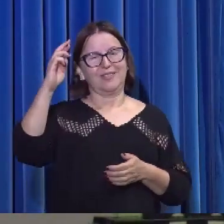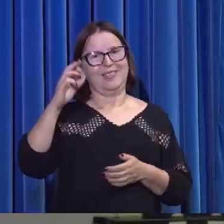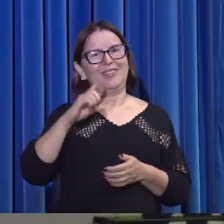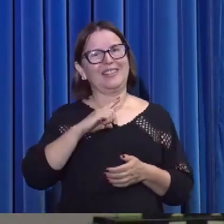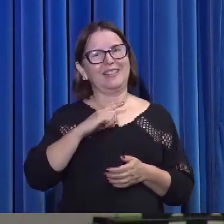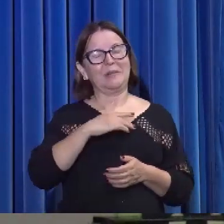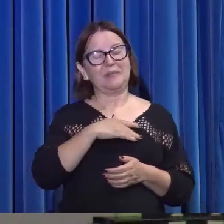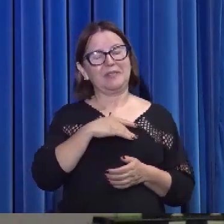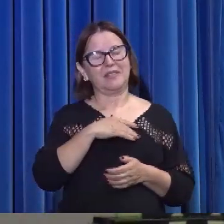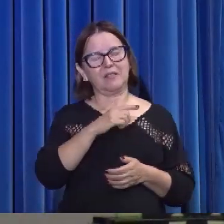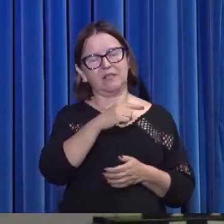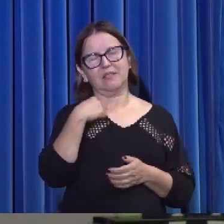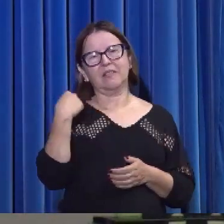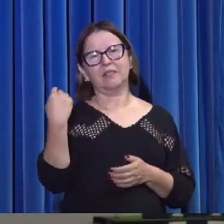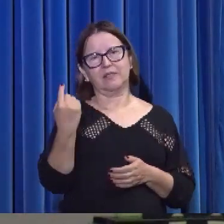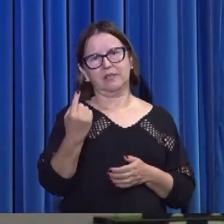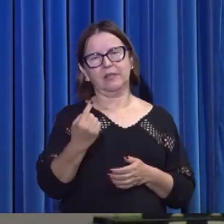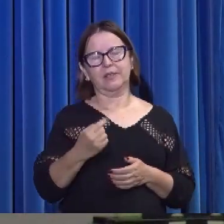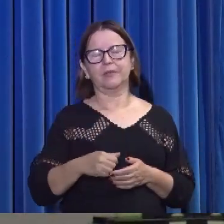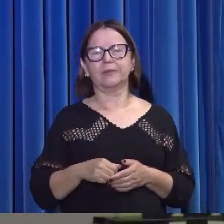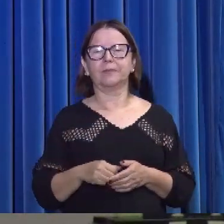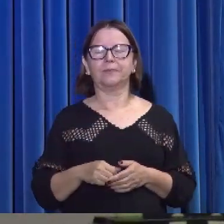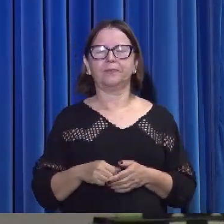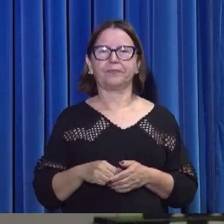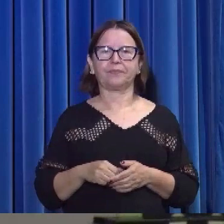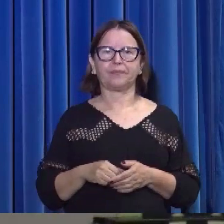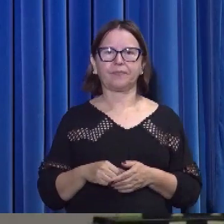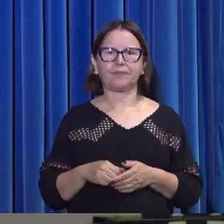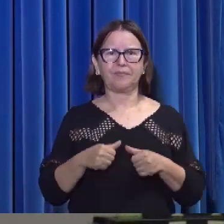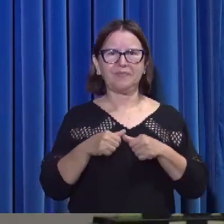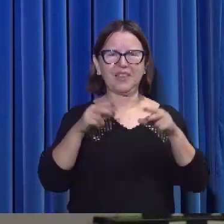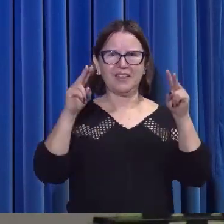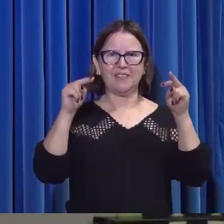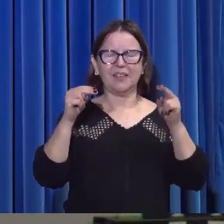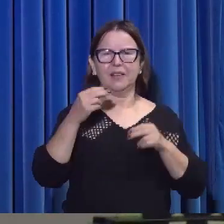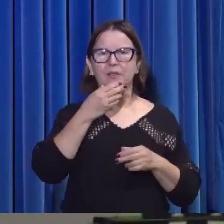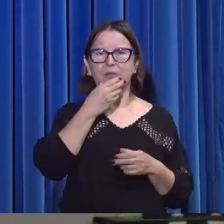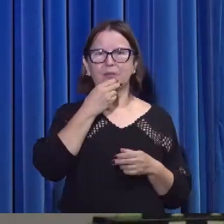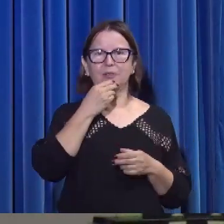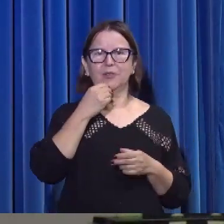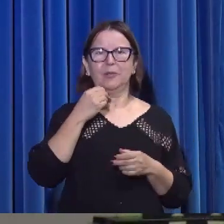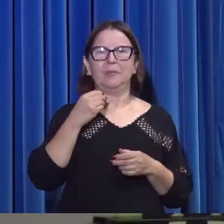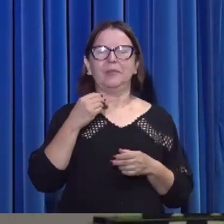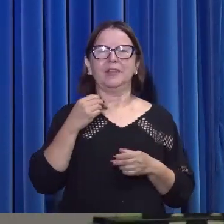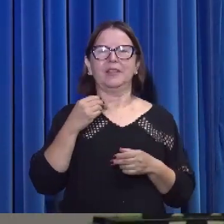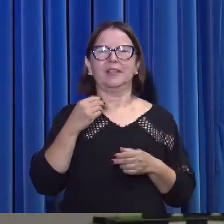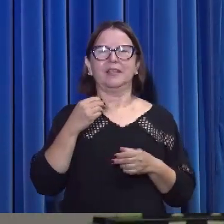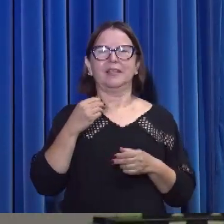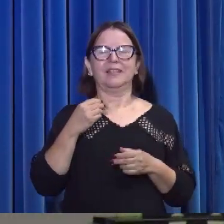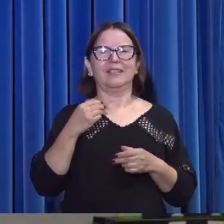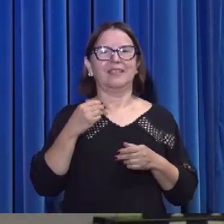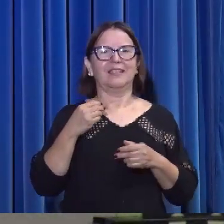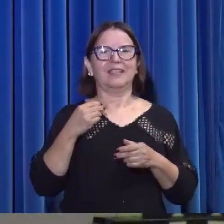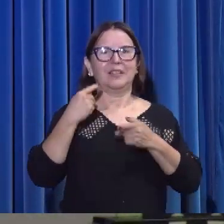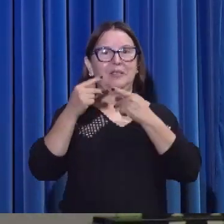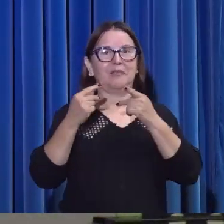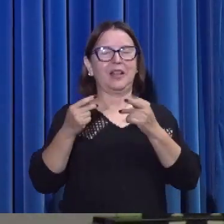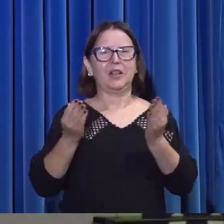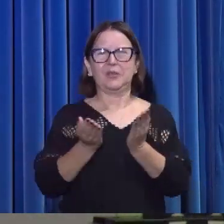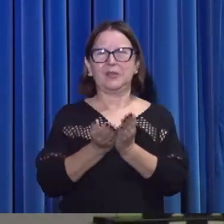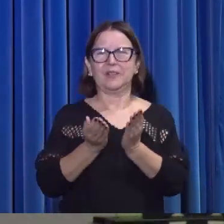Então, essa frase do baile, ela é fantástica. Os cristãos afirmam o céu, estando Deus